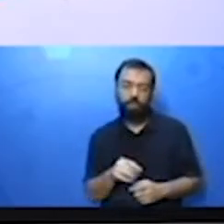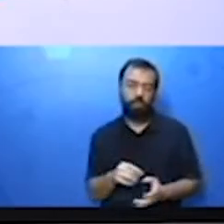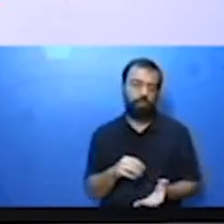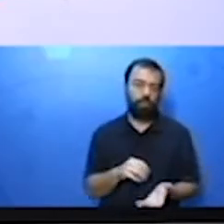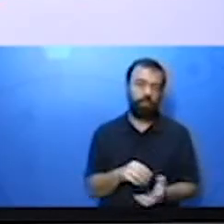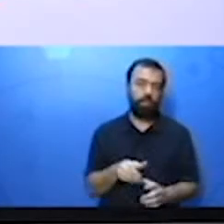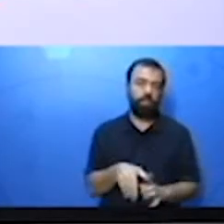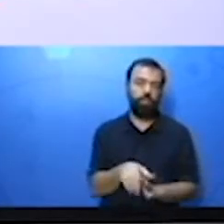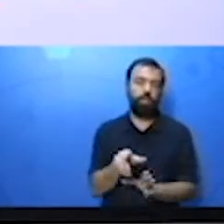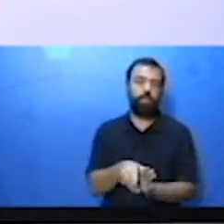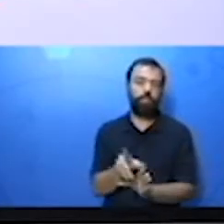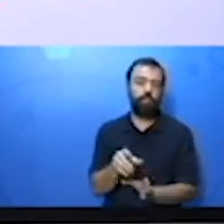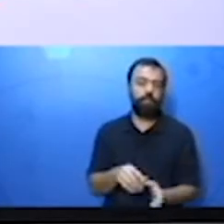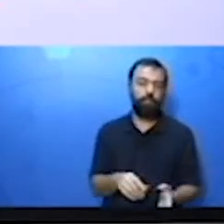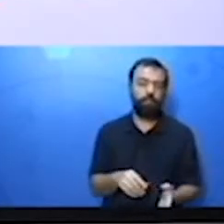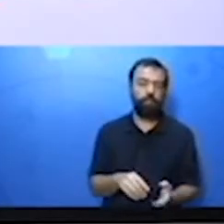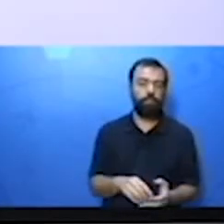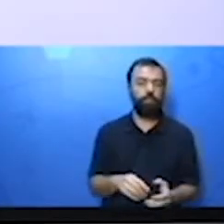tal doença.